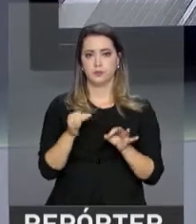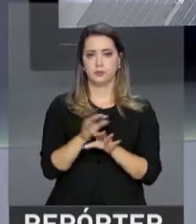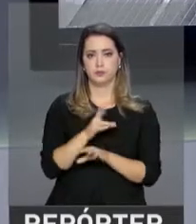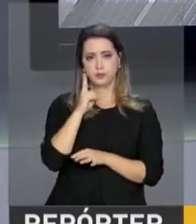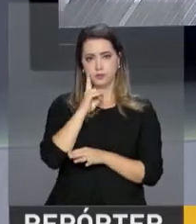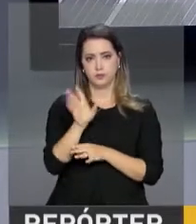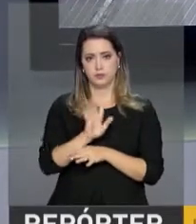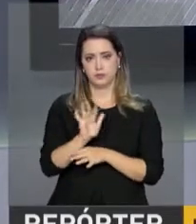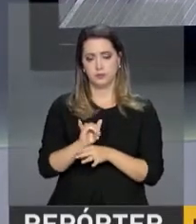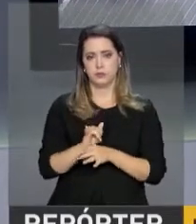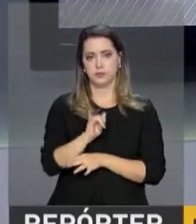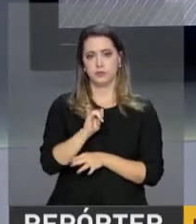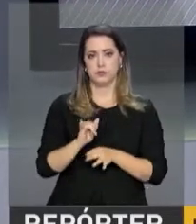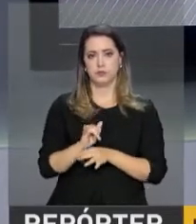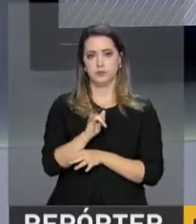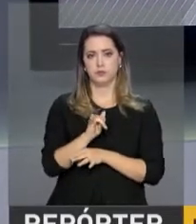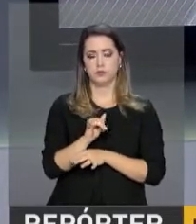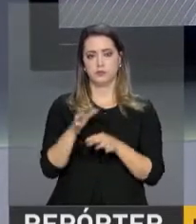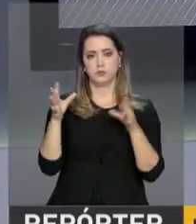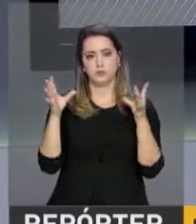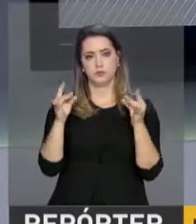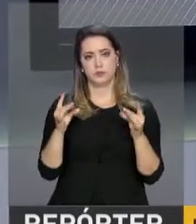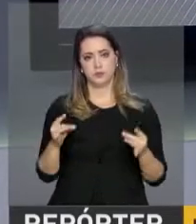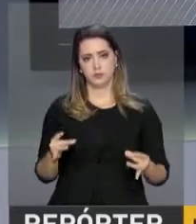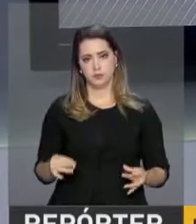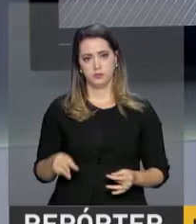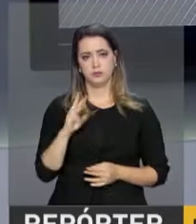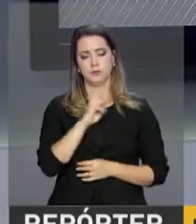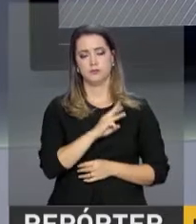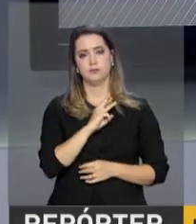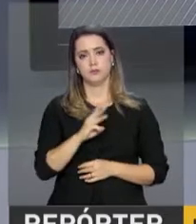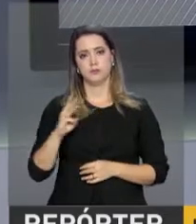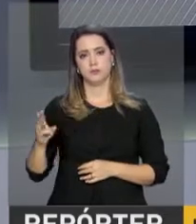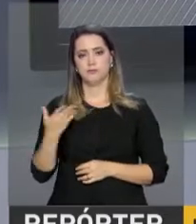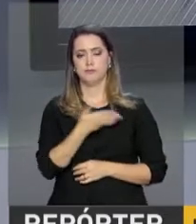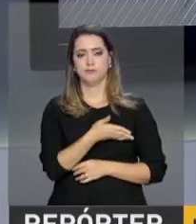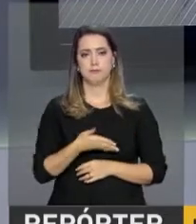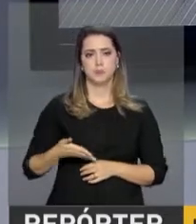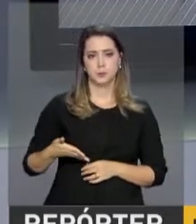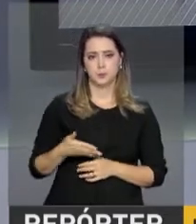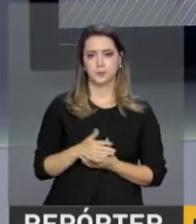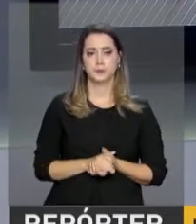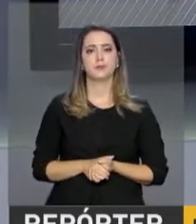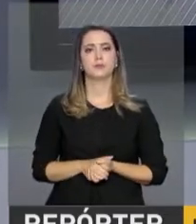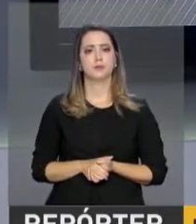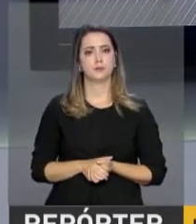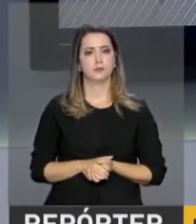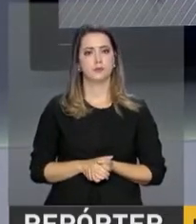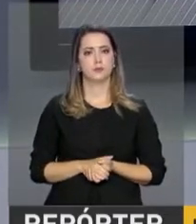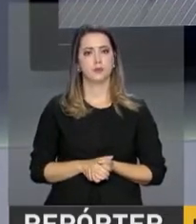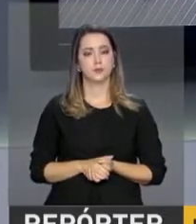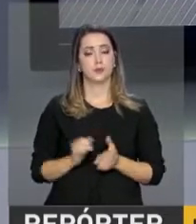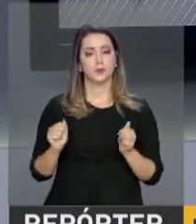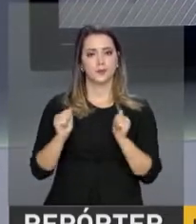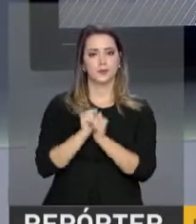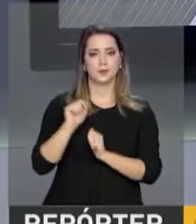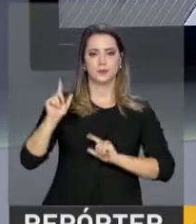aqui. Você pode rever as reportagens no YouTube. Toda a nossa programação também está na página da NBR na internet.